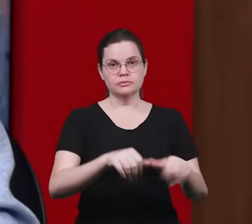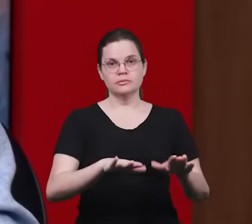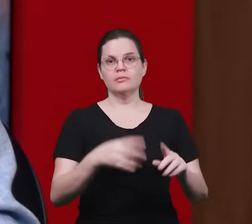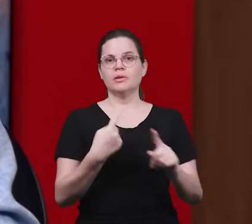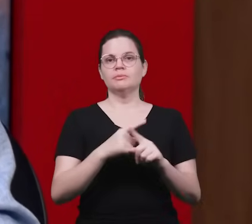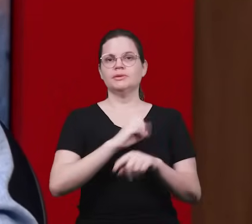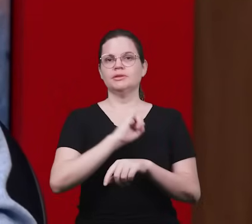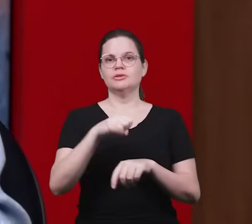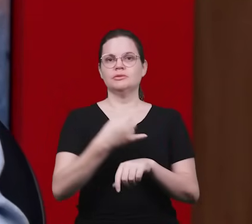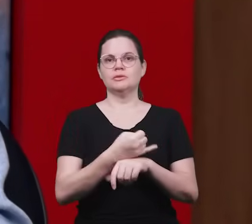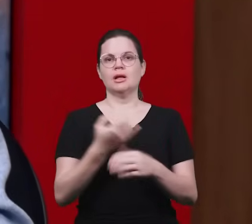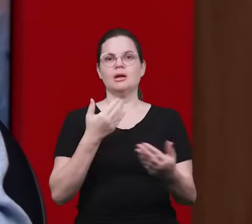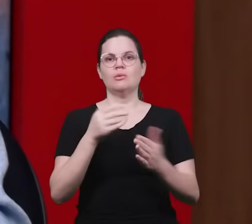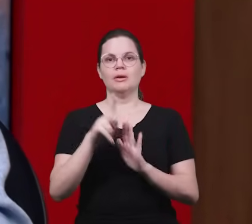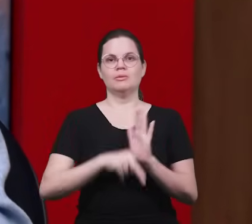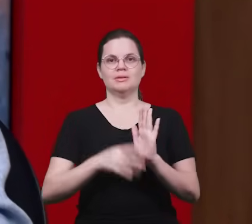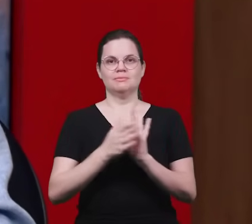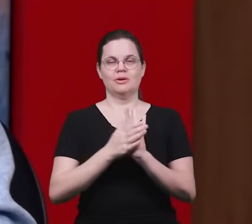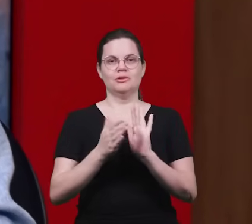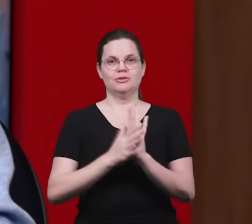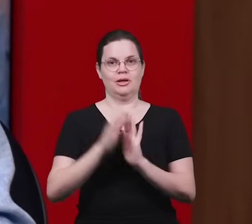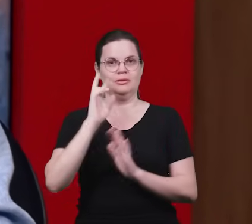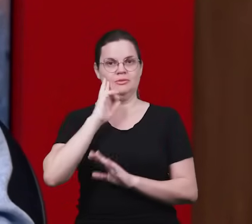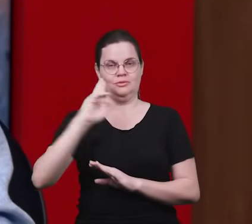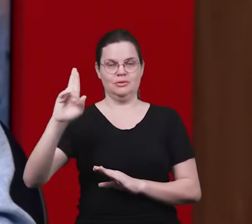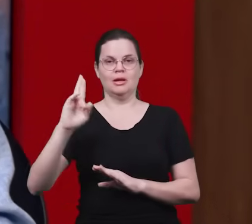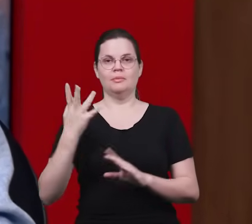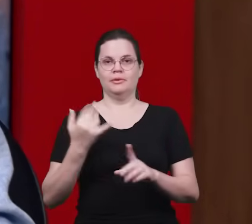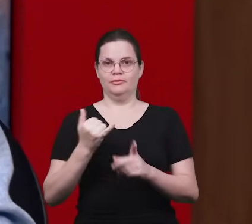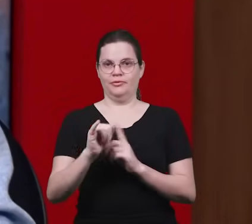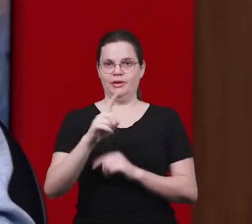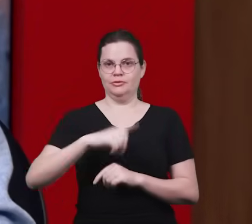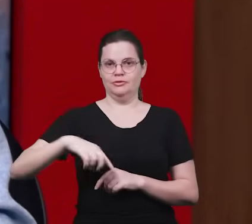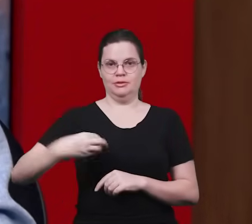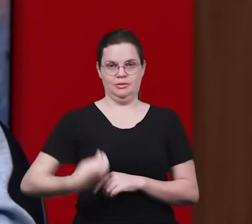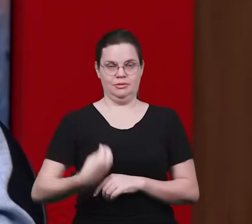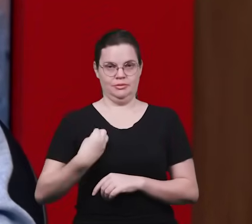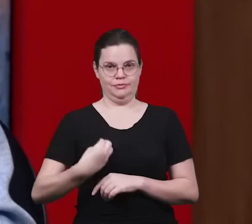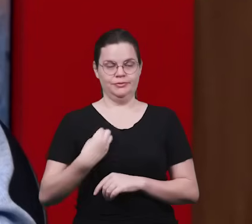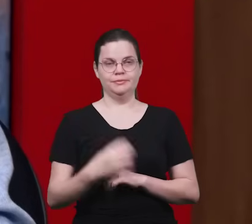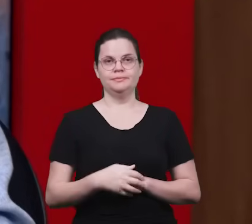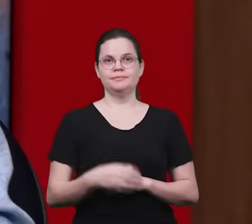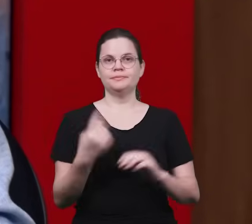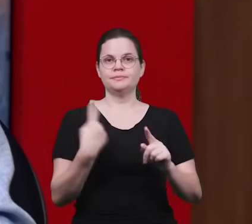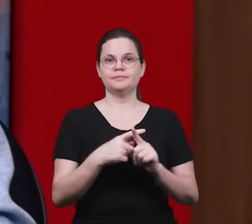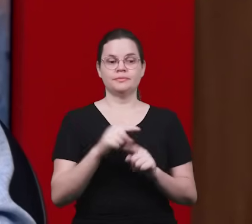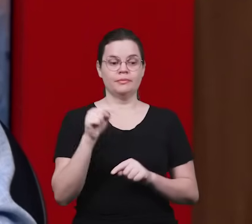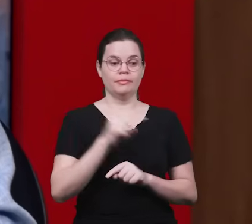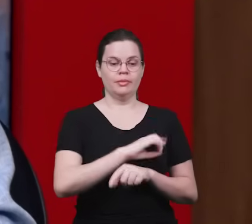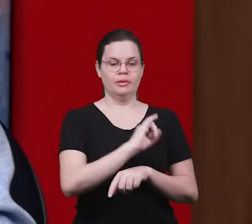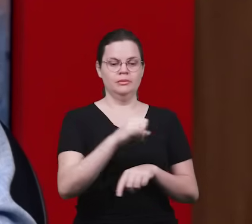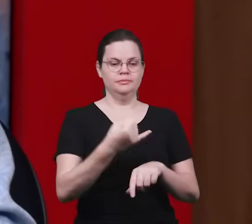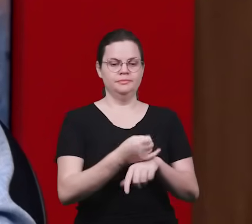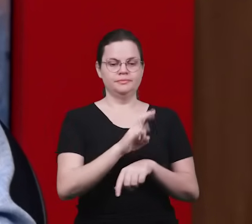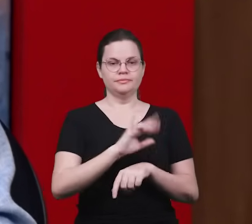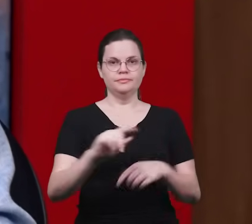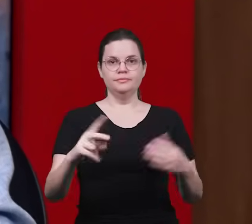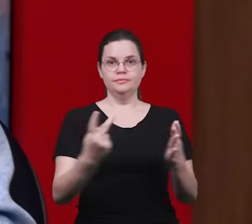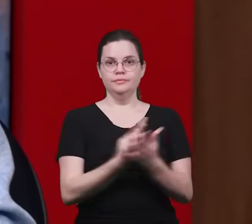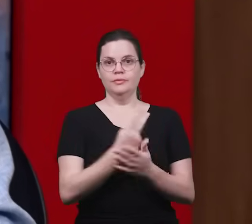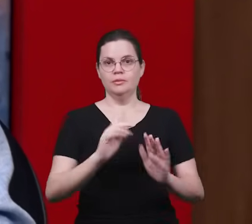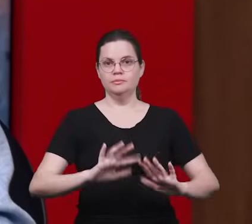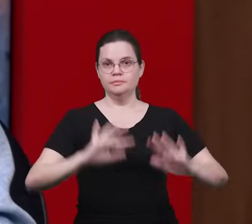obra, a obra do Espírito Santo, ou seja, aquilo que ele está realizando na nossa vida, porque um evento